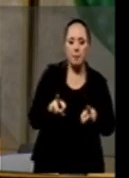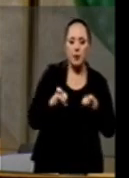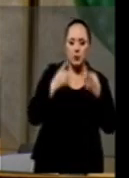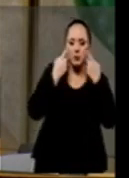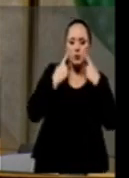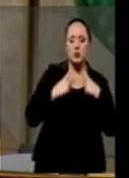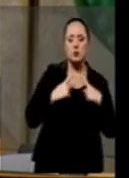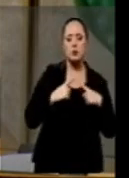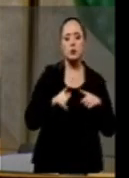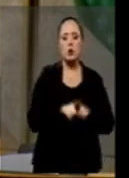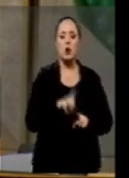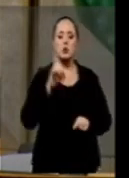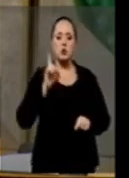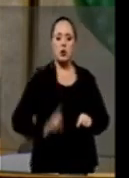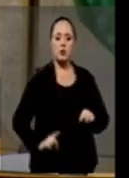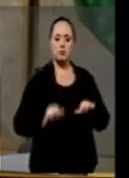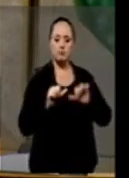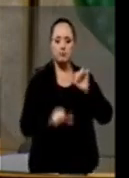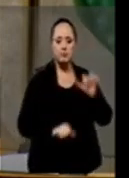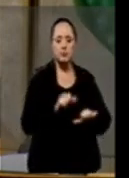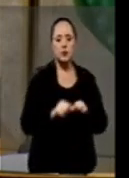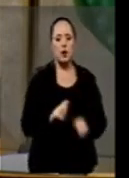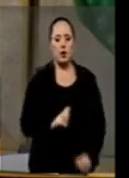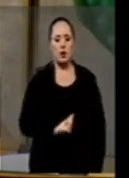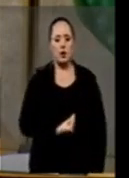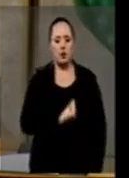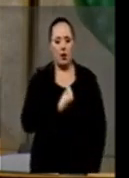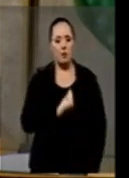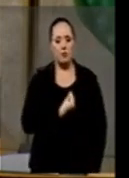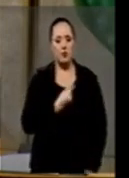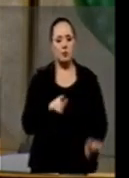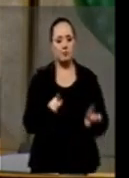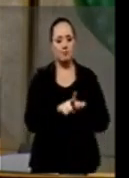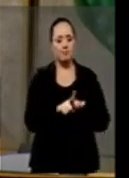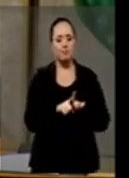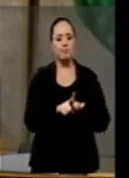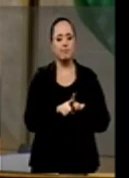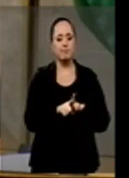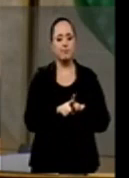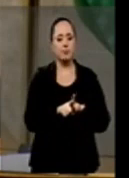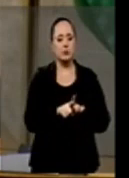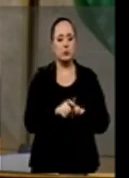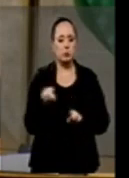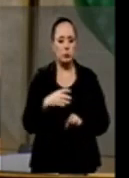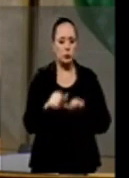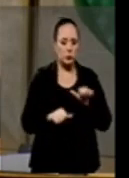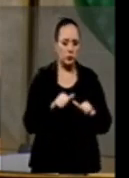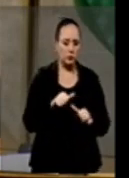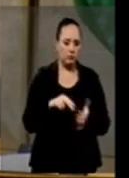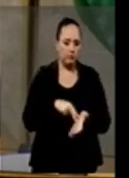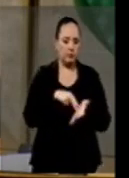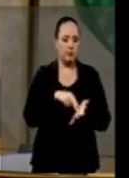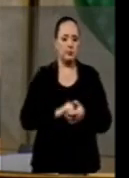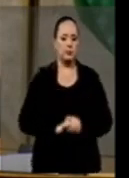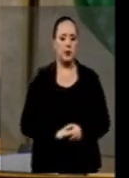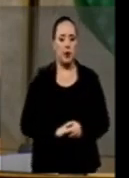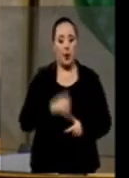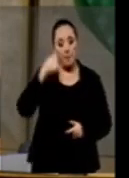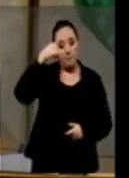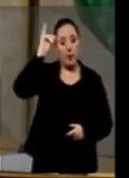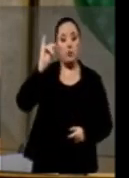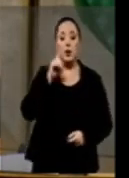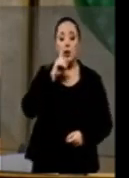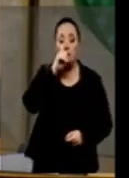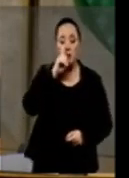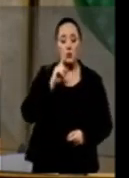direitos restaurados suas vidas estabelecidas prevenir riscos cuidar da